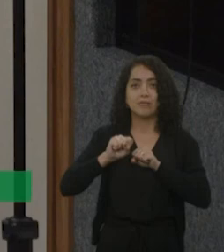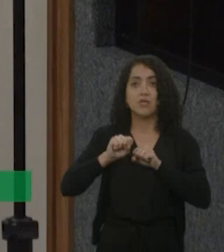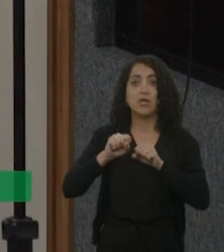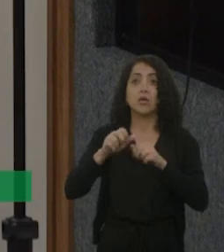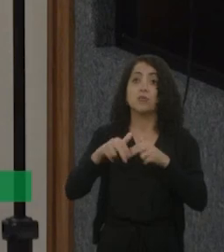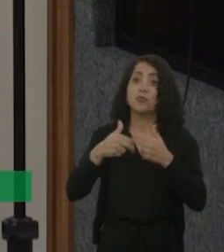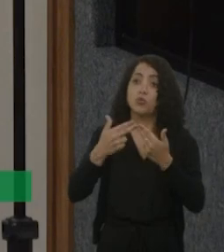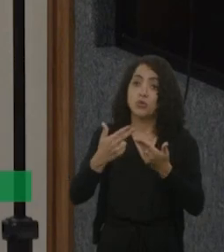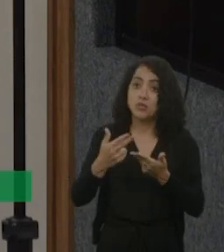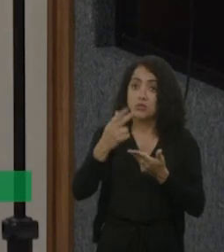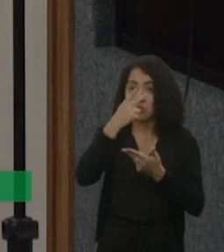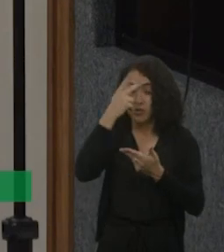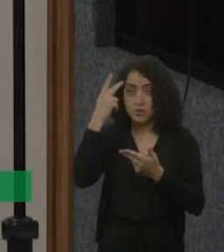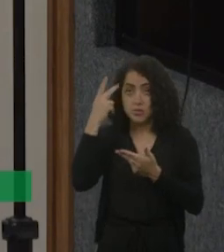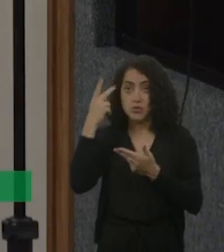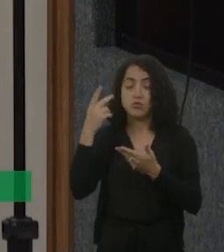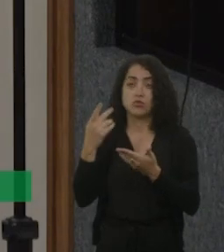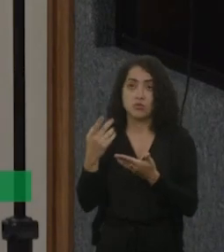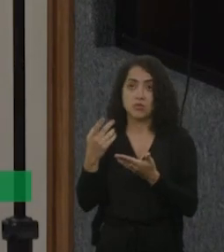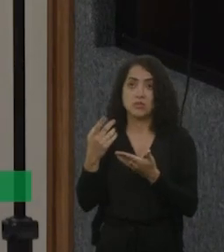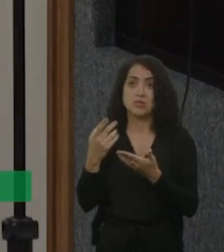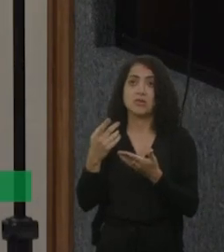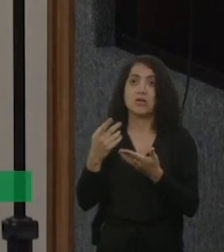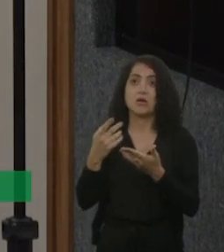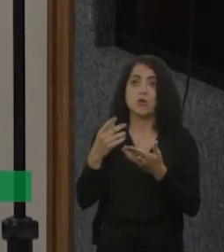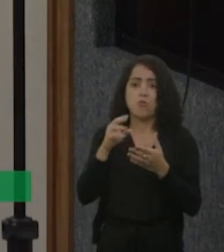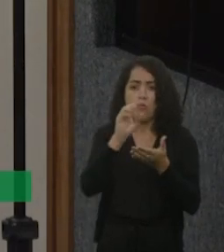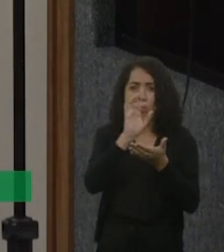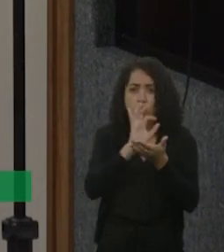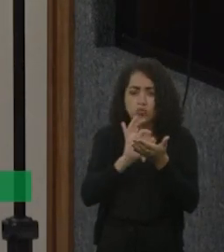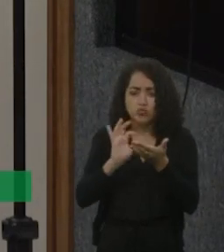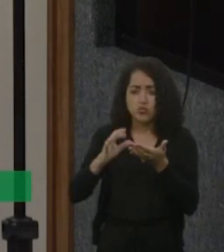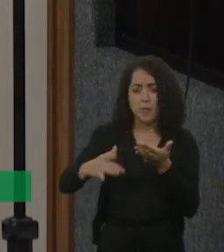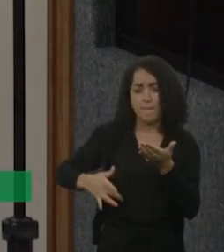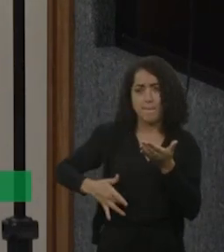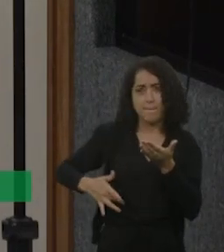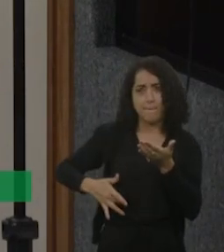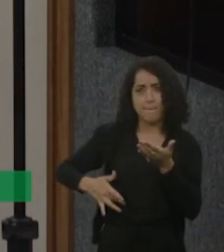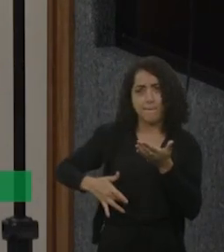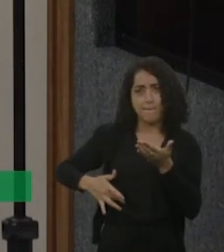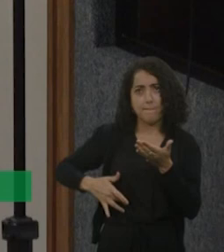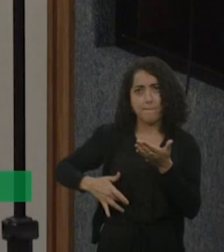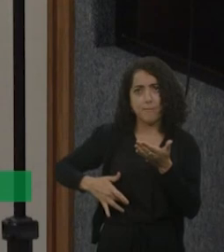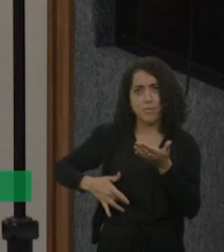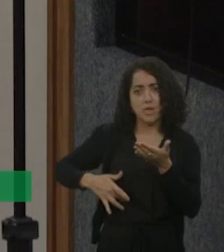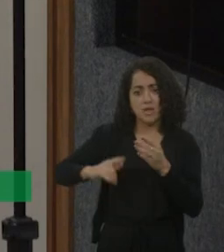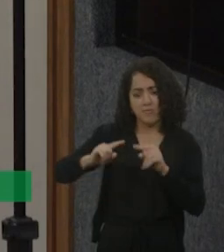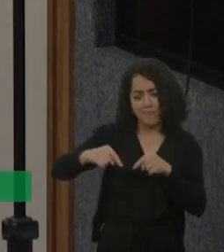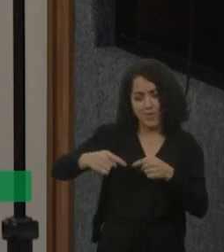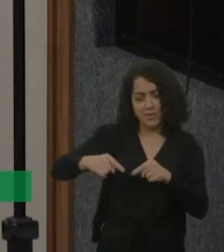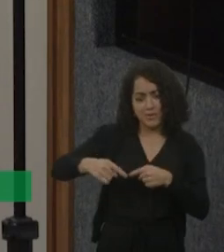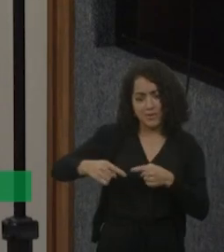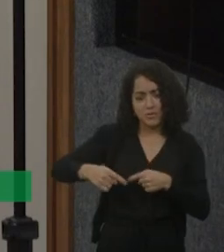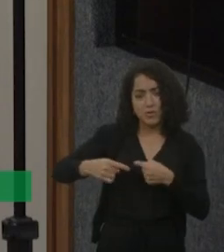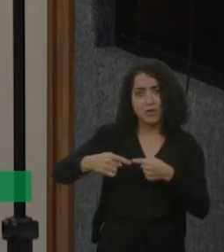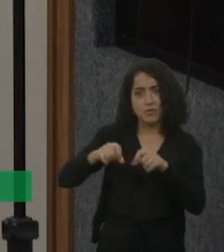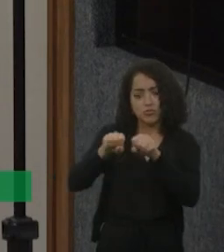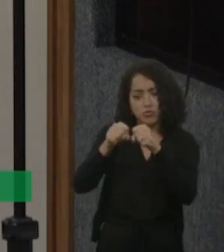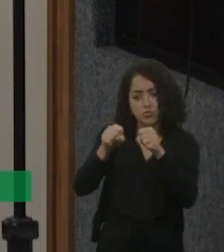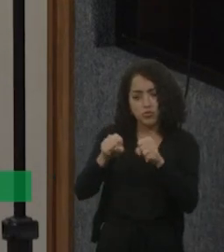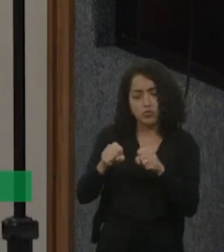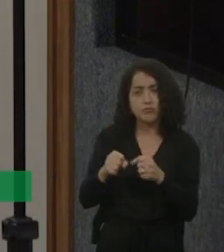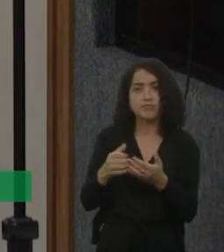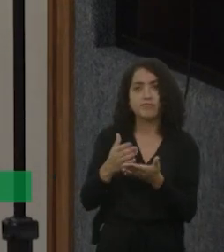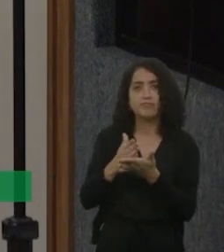podem cirrotizar. Porque eu tenho um monte de macrófago lá no fígado, né? Ele vai ser atacado e ser destruído. No processo